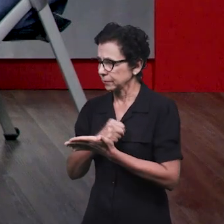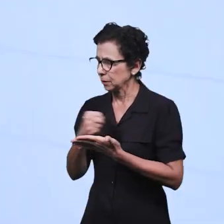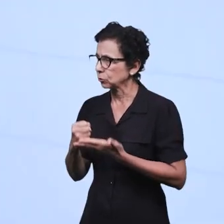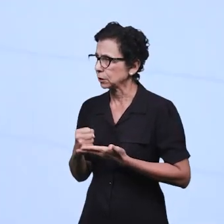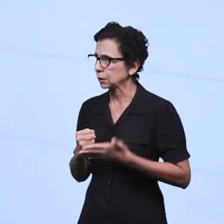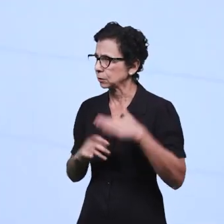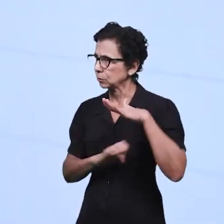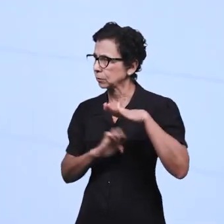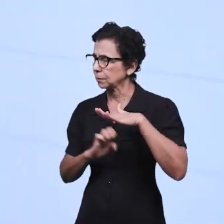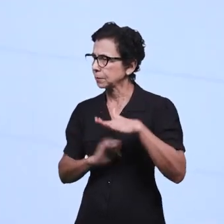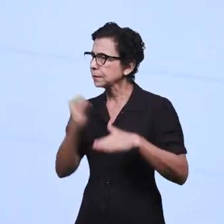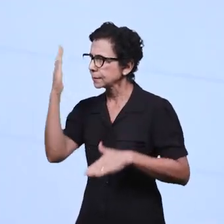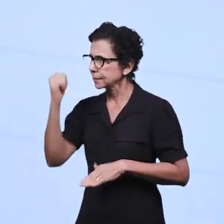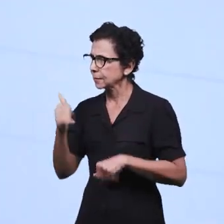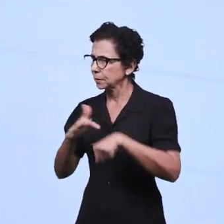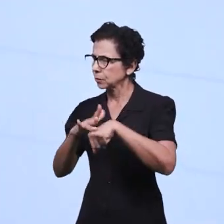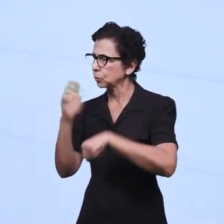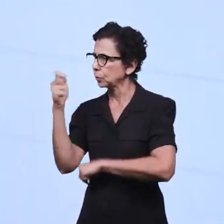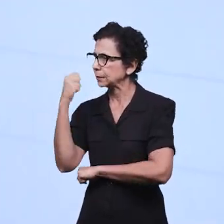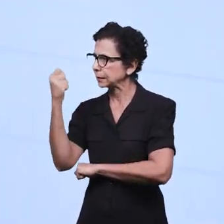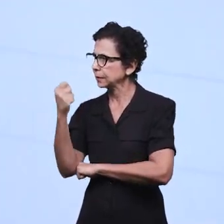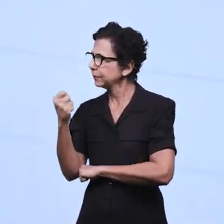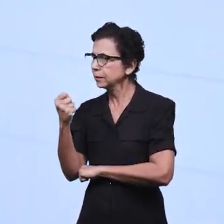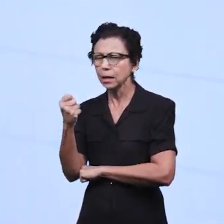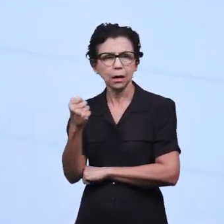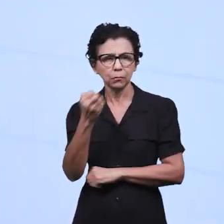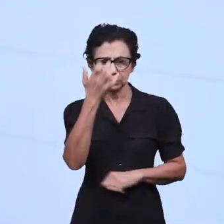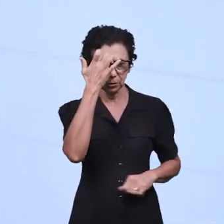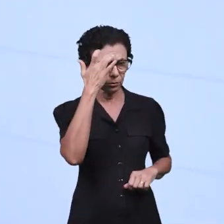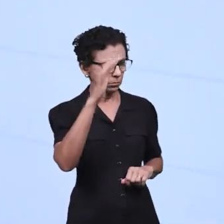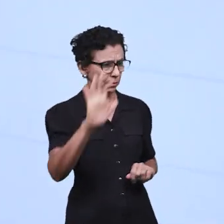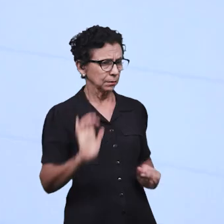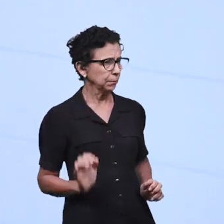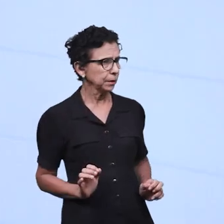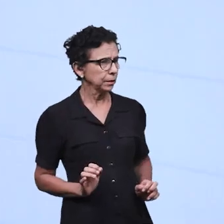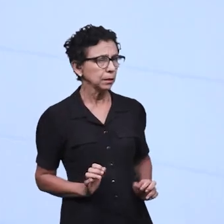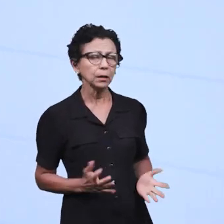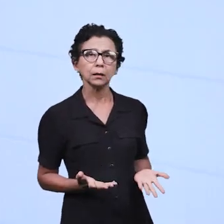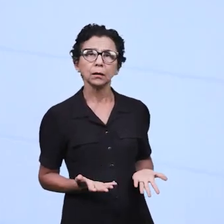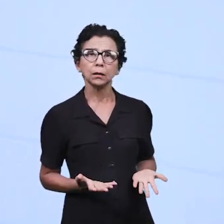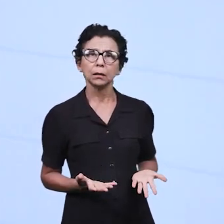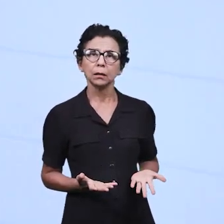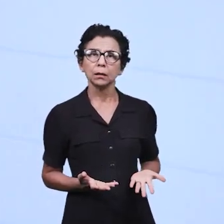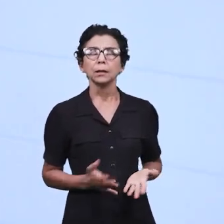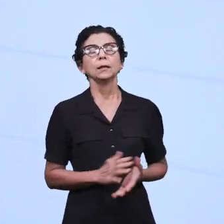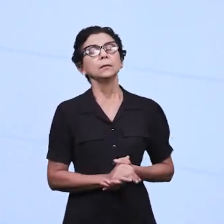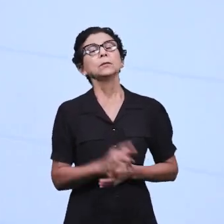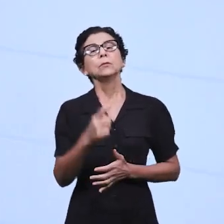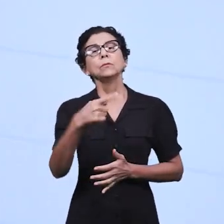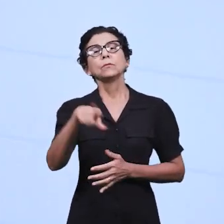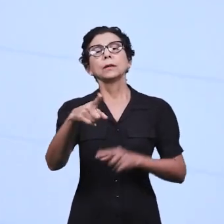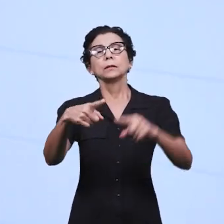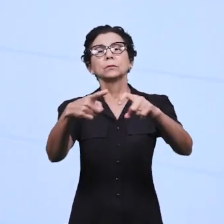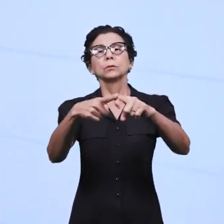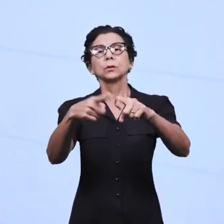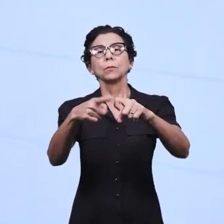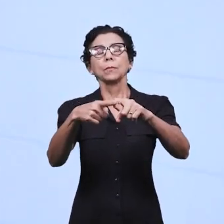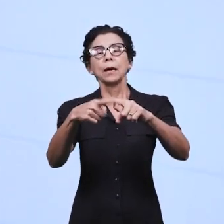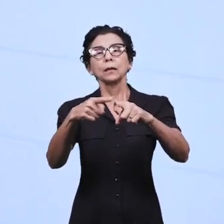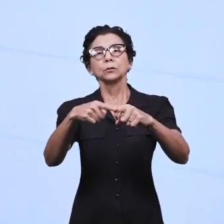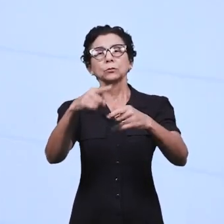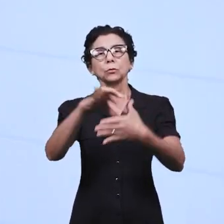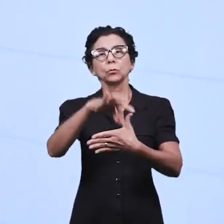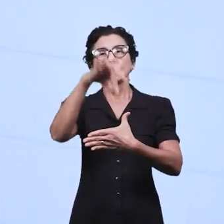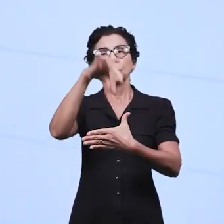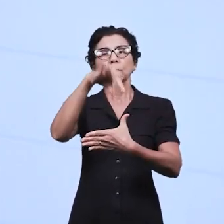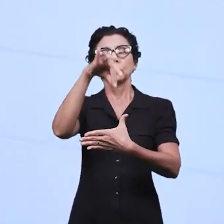fazia tratamento, porque quem tem a doença grave está fazendo tratamento. Então pega o prontuário. Eu nem tenho prontuário. Hoje